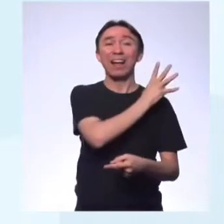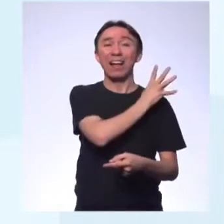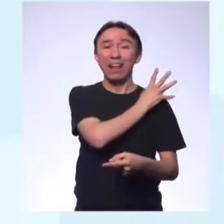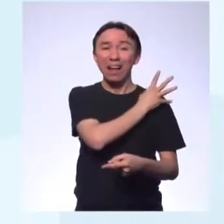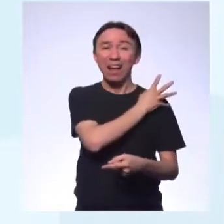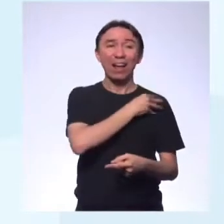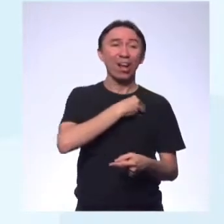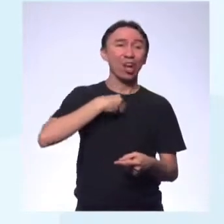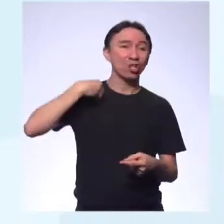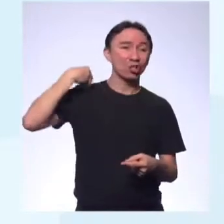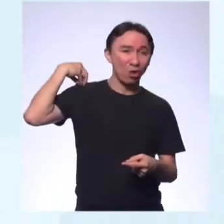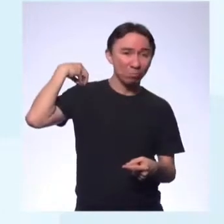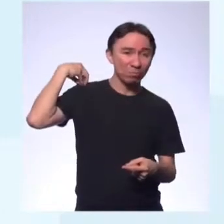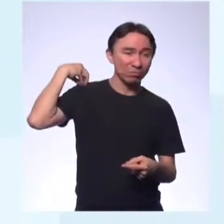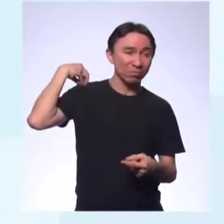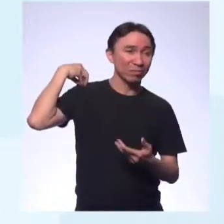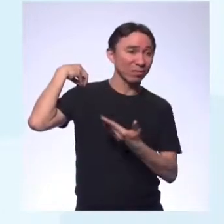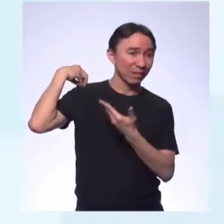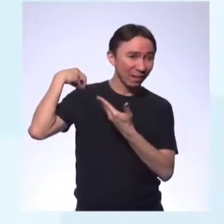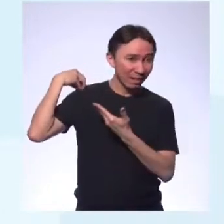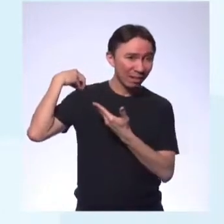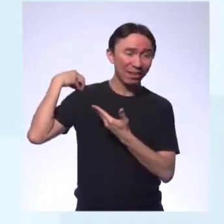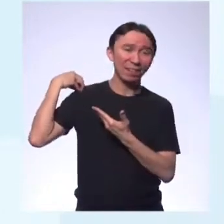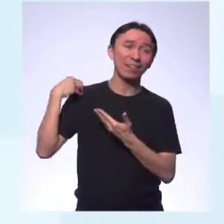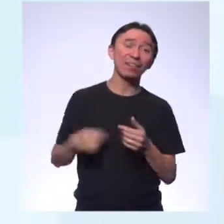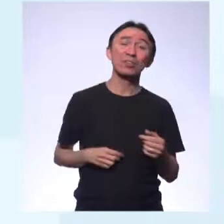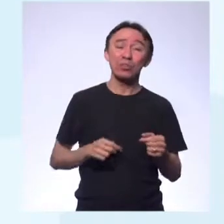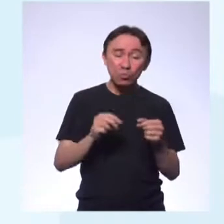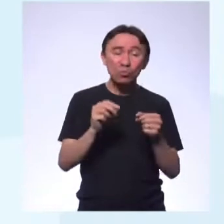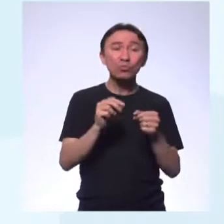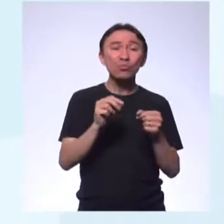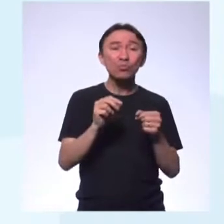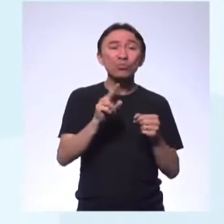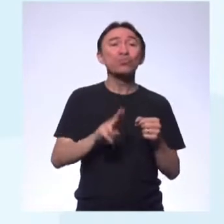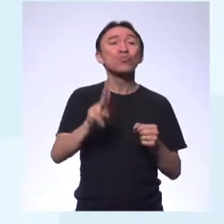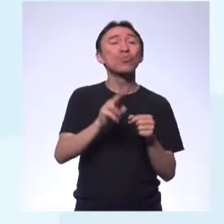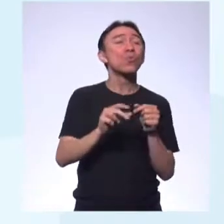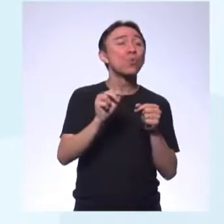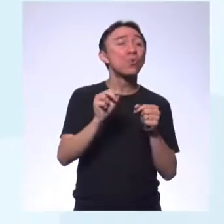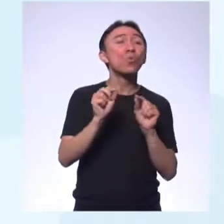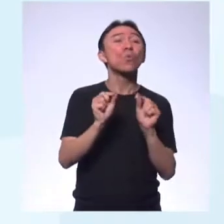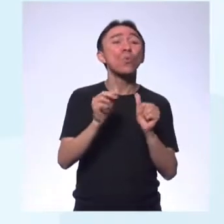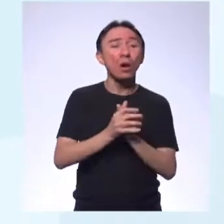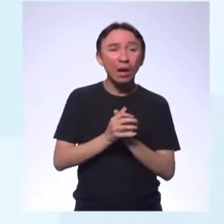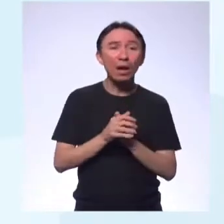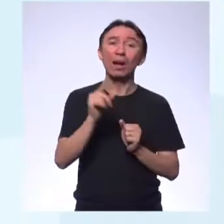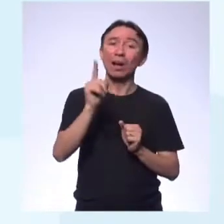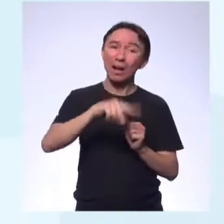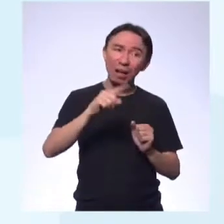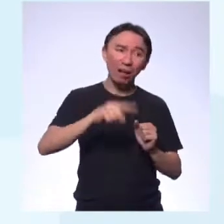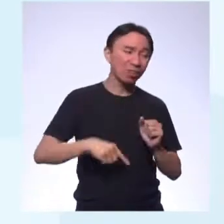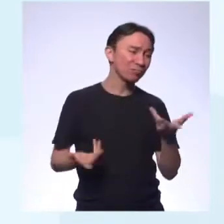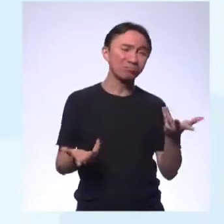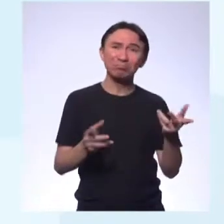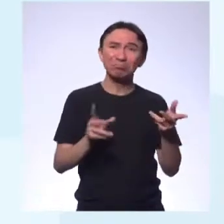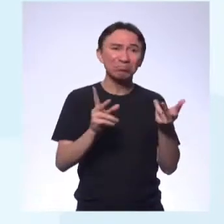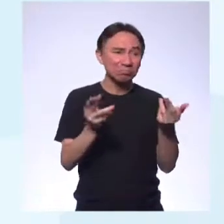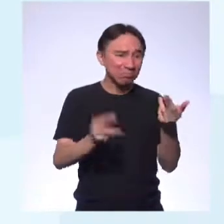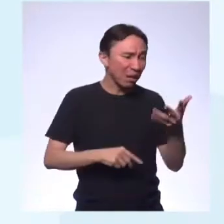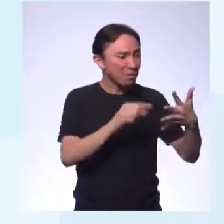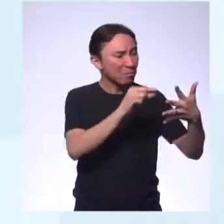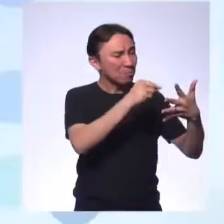de um sistema artificial, né? O que é esse sistema artificial? Ele